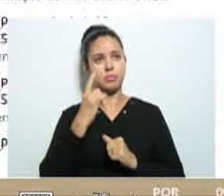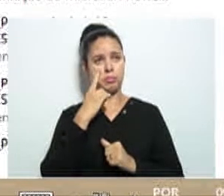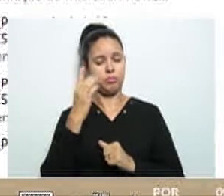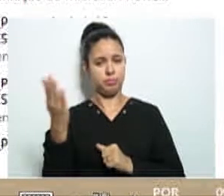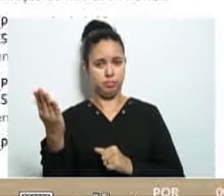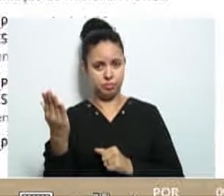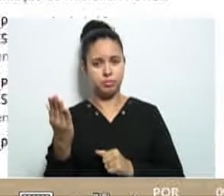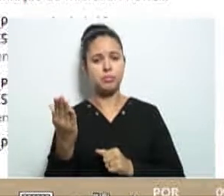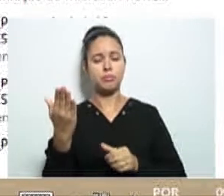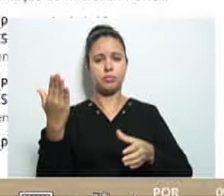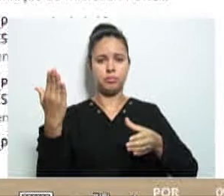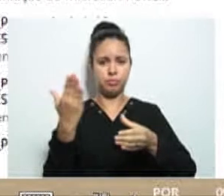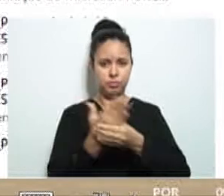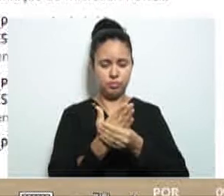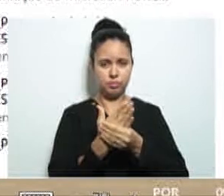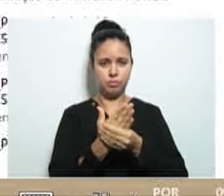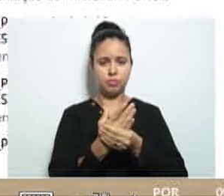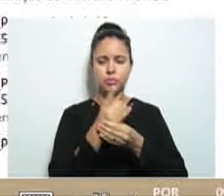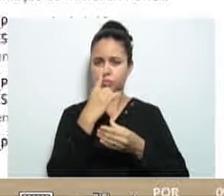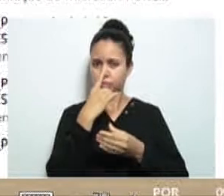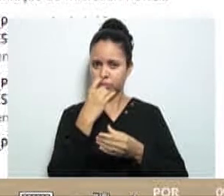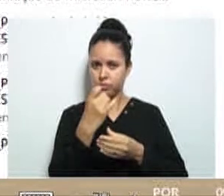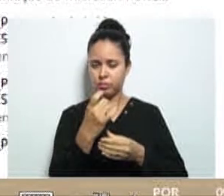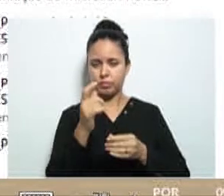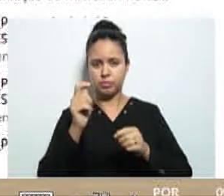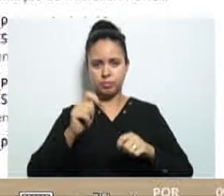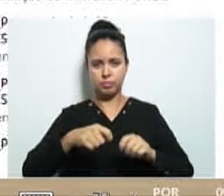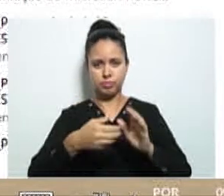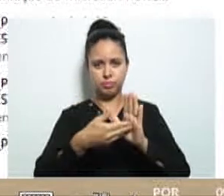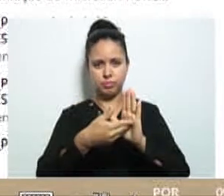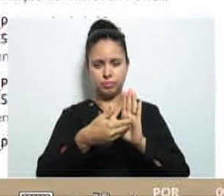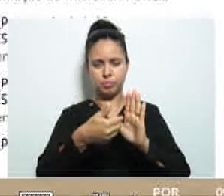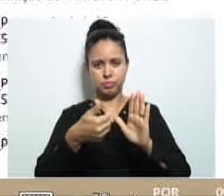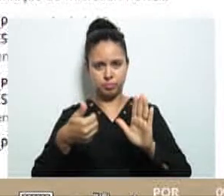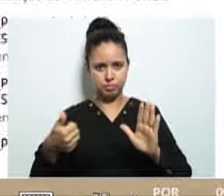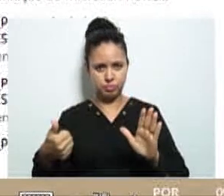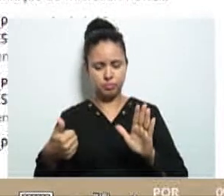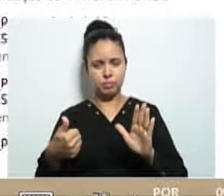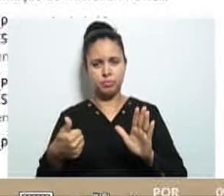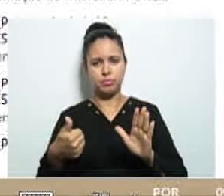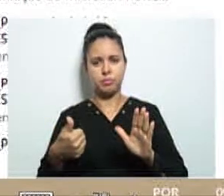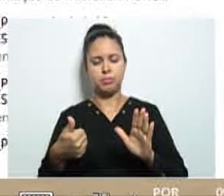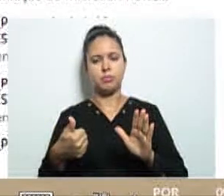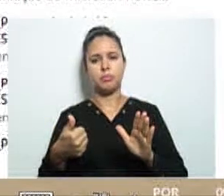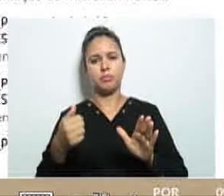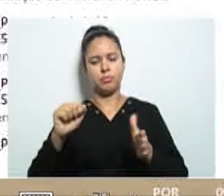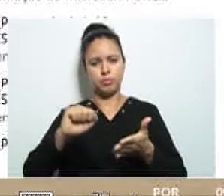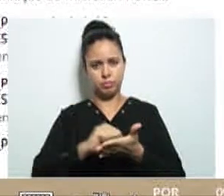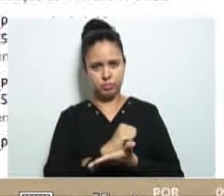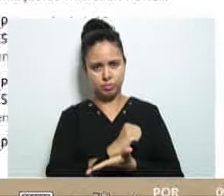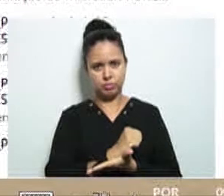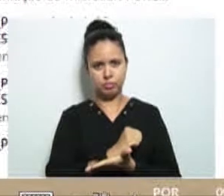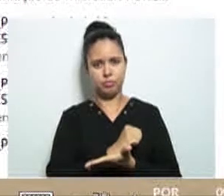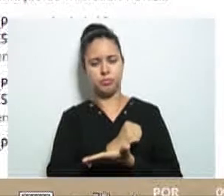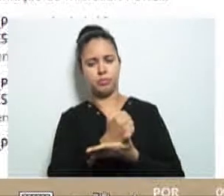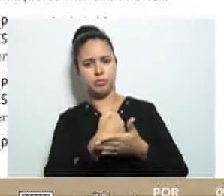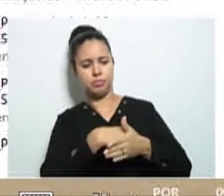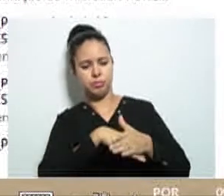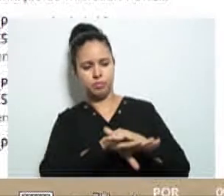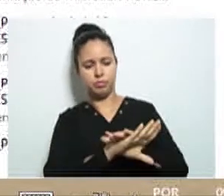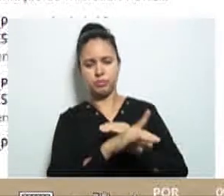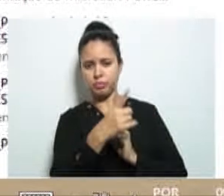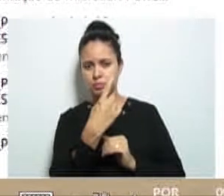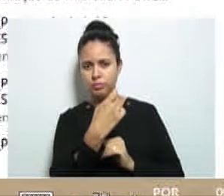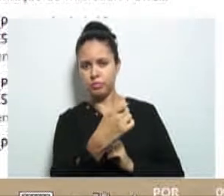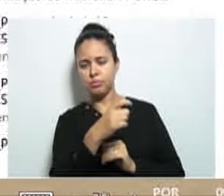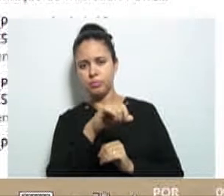Ela tá na lixeira, tá? É uma facilidade do Windows. Você exclui os arquivos, ele vai para essa lixeira. Para quê?